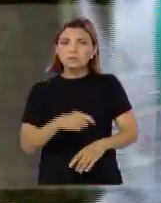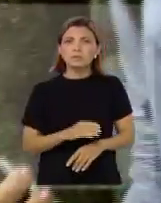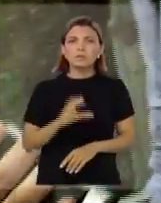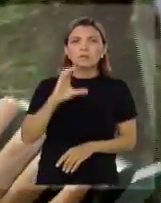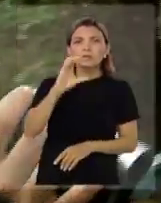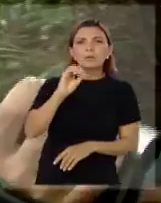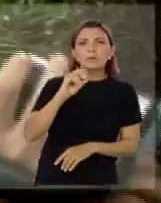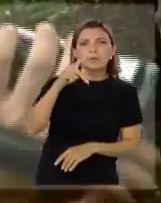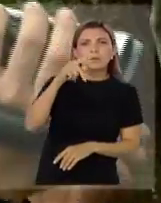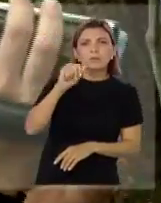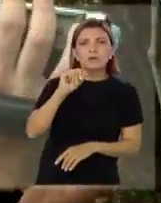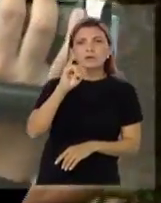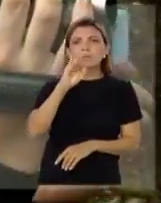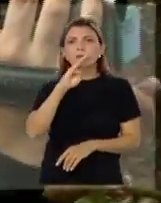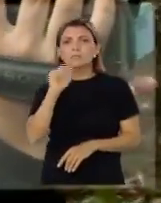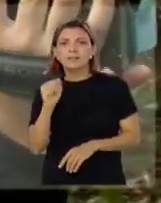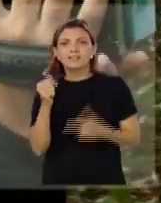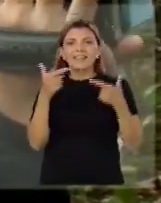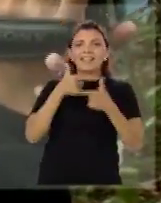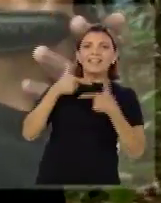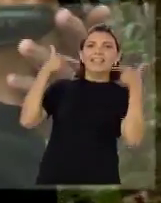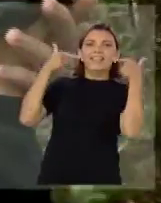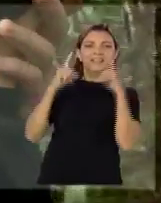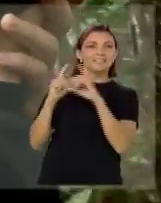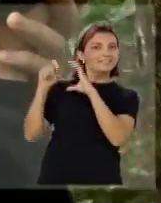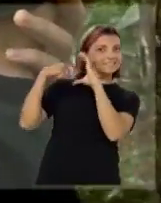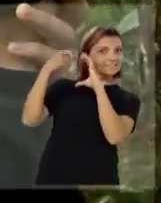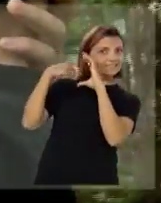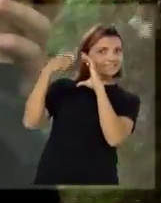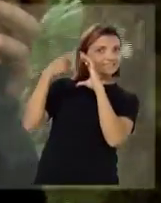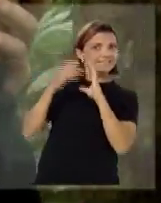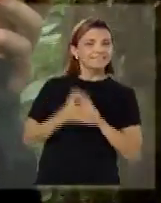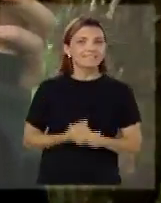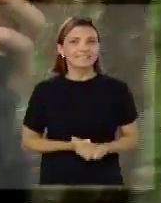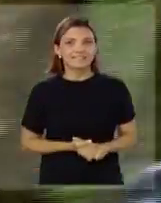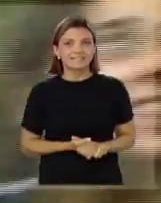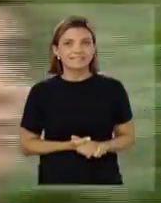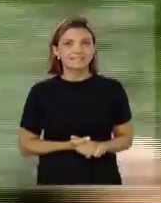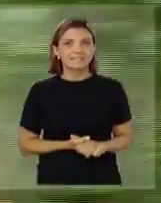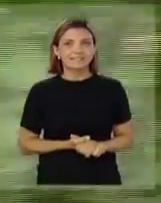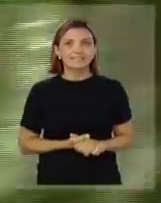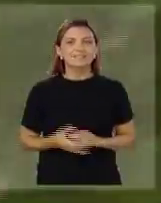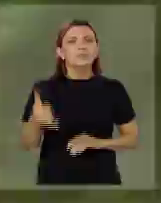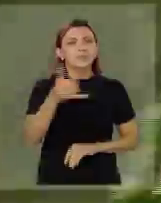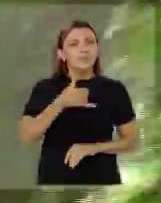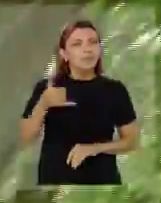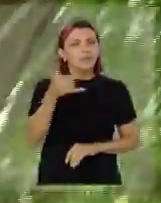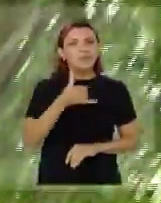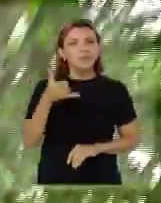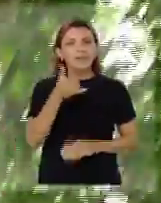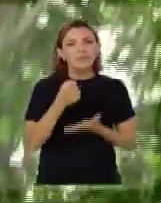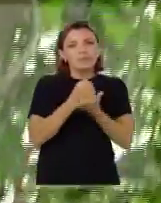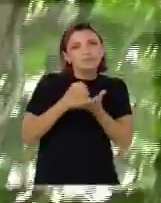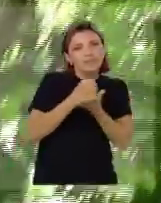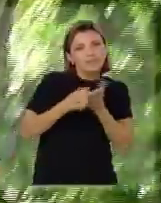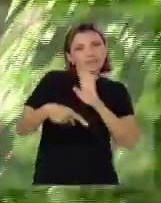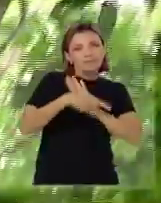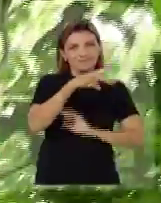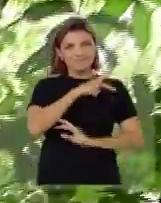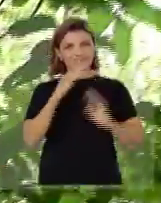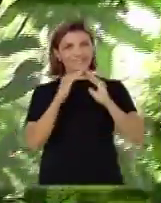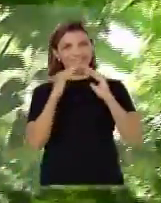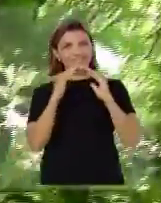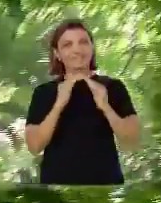Copaíba, sorria, você está sendo filmado. Uhum. não vai faltar óleo de copaíba na minha